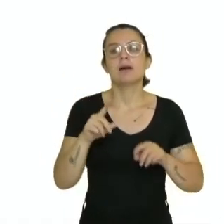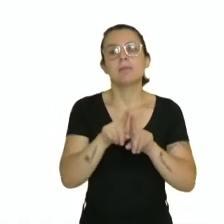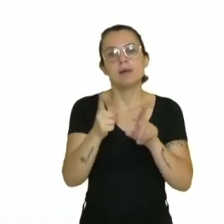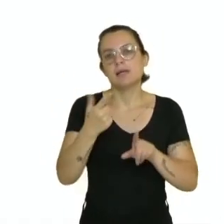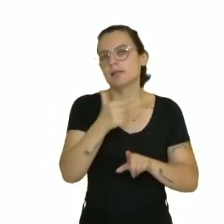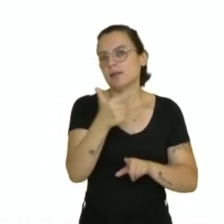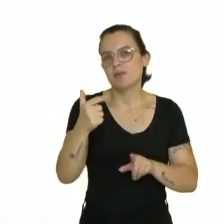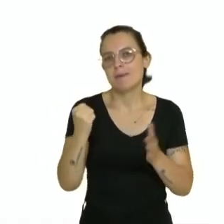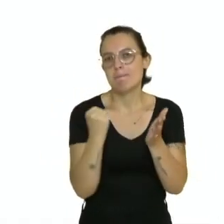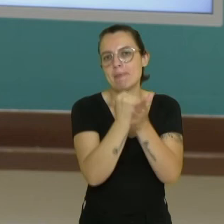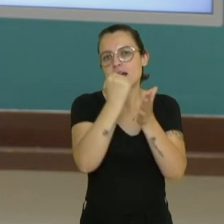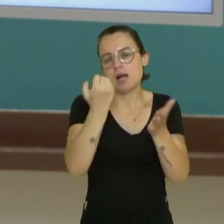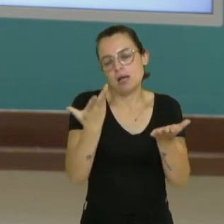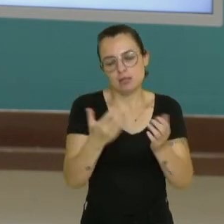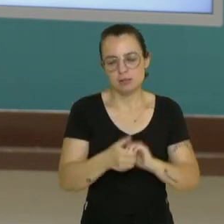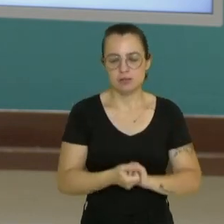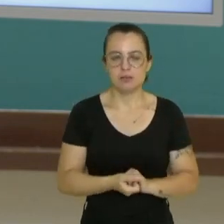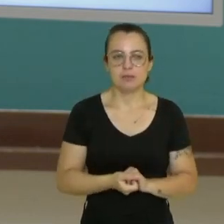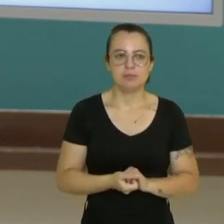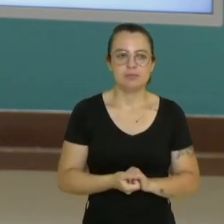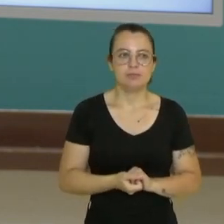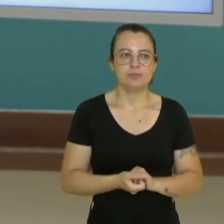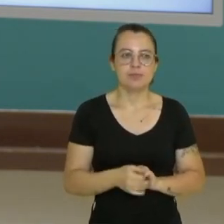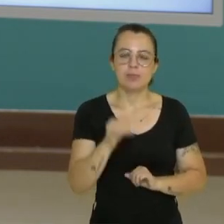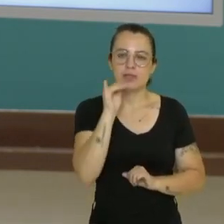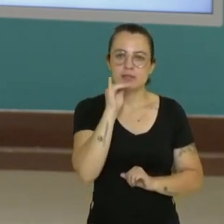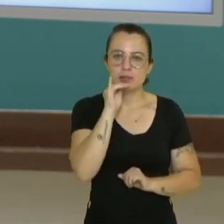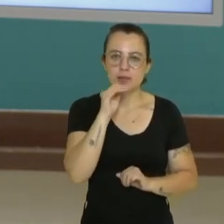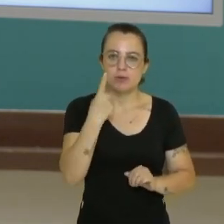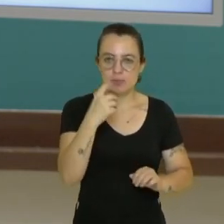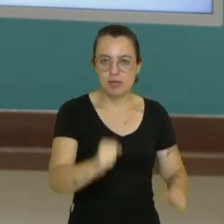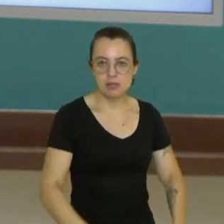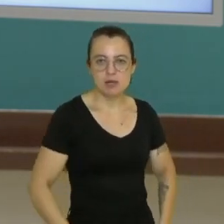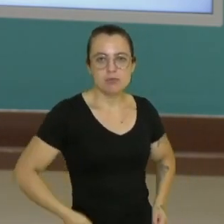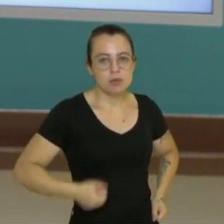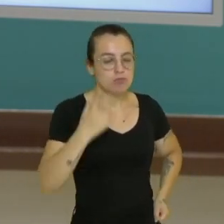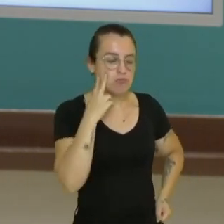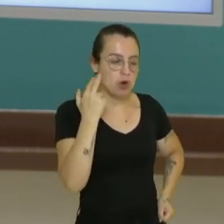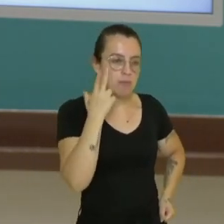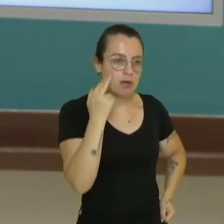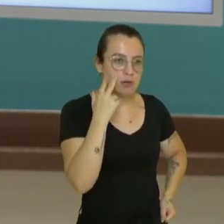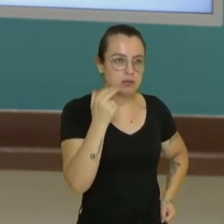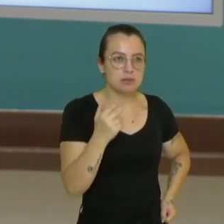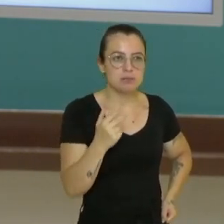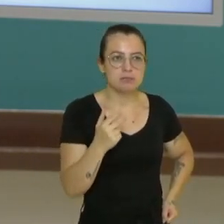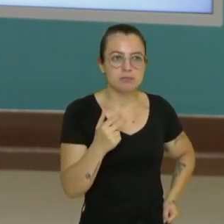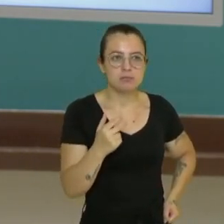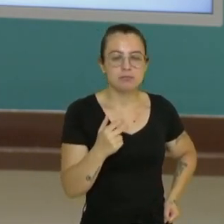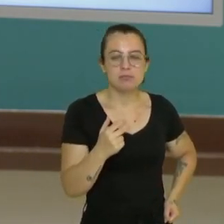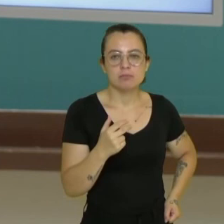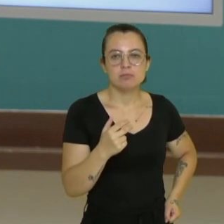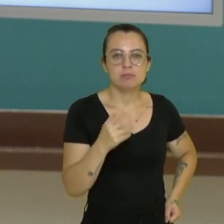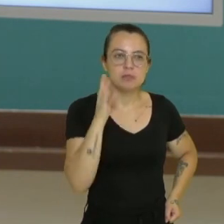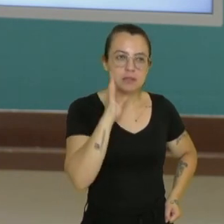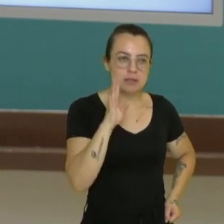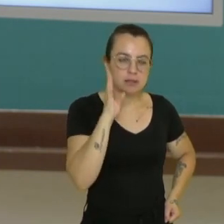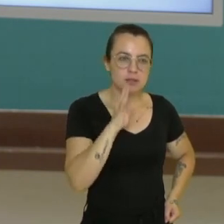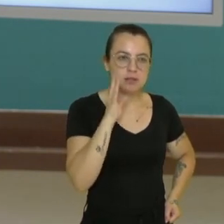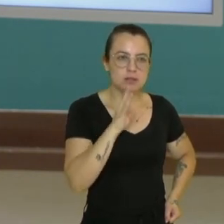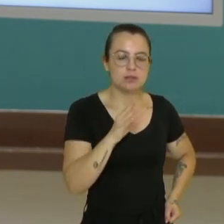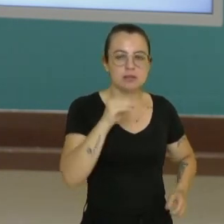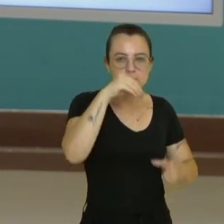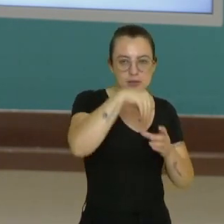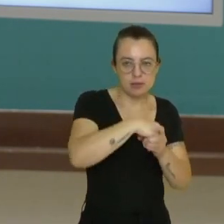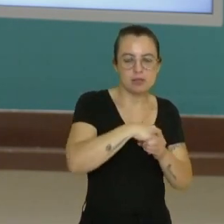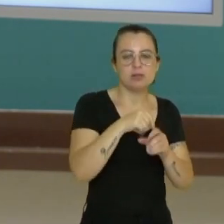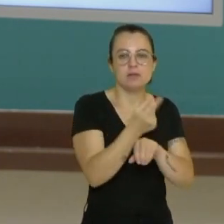usando determinada marca de roupa. Por exemplo, uma calça. Você pode comprar uma calça muito legal, dentro